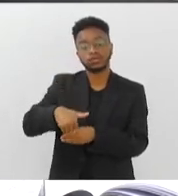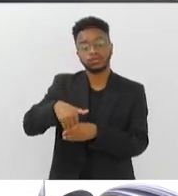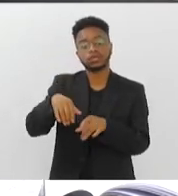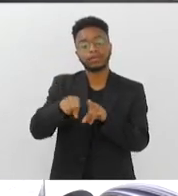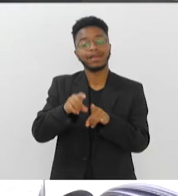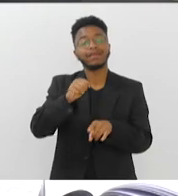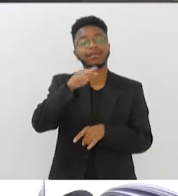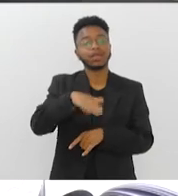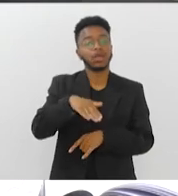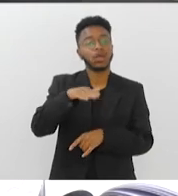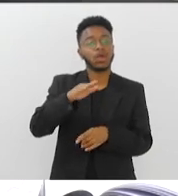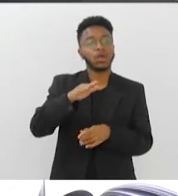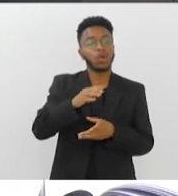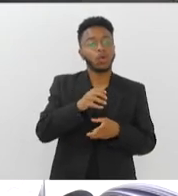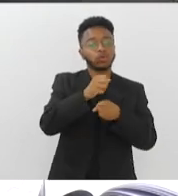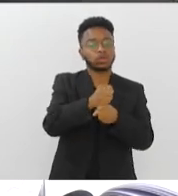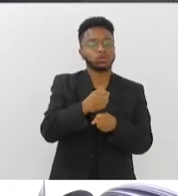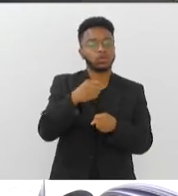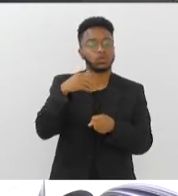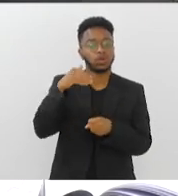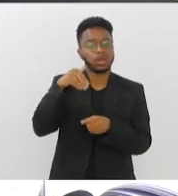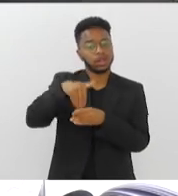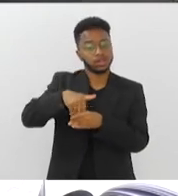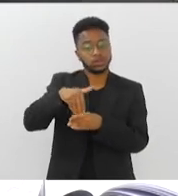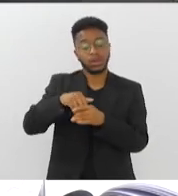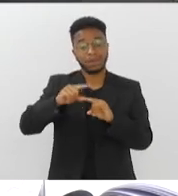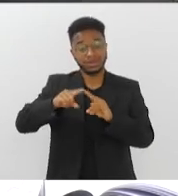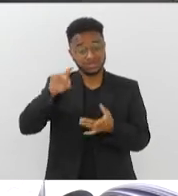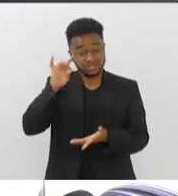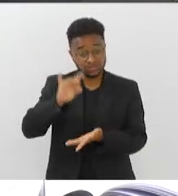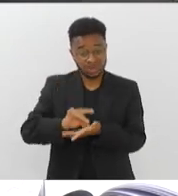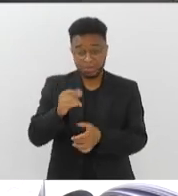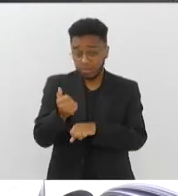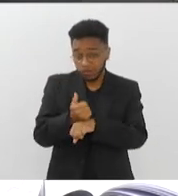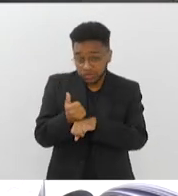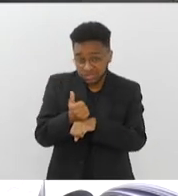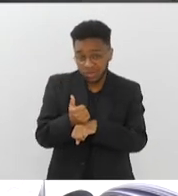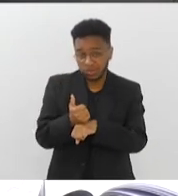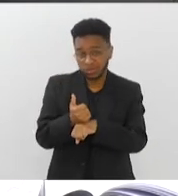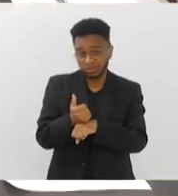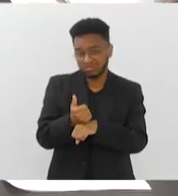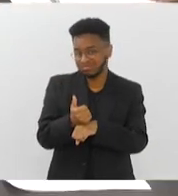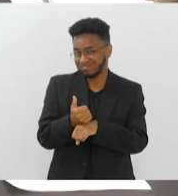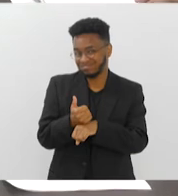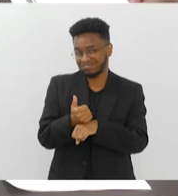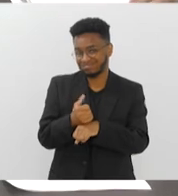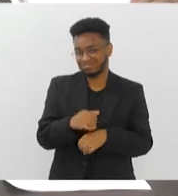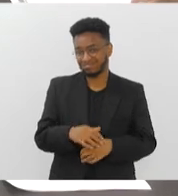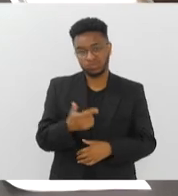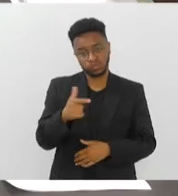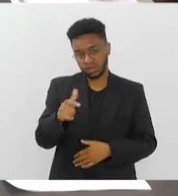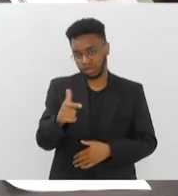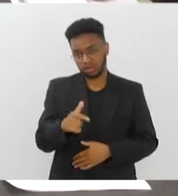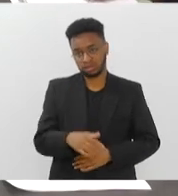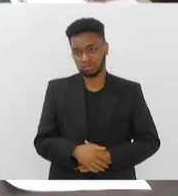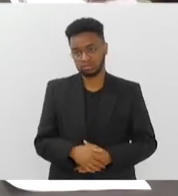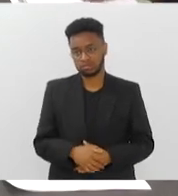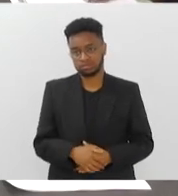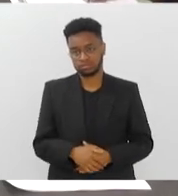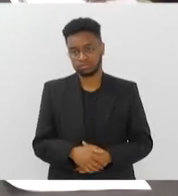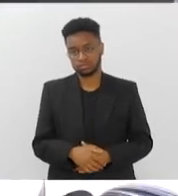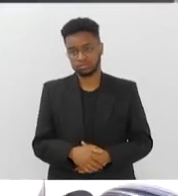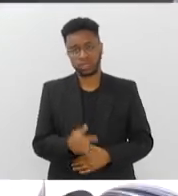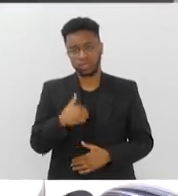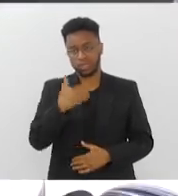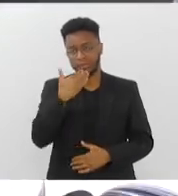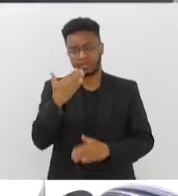contador eleitoral. Mas a rigor... Na verdade, essa profissão, se me permite uma parte, não existe, mas já está certo. Eu não estou pedindo